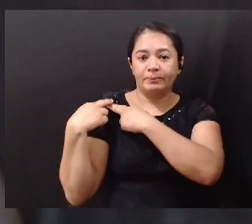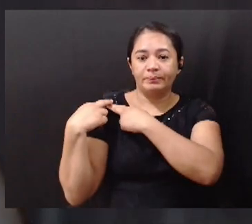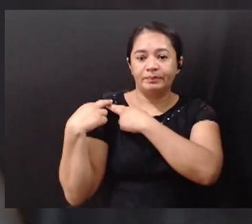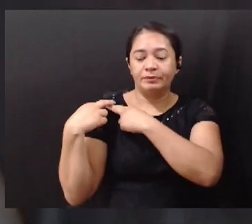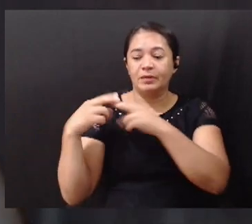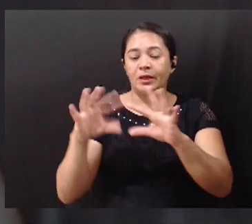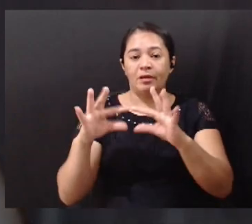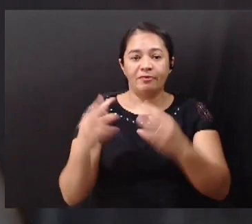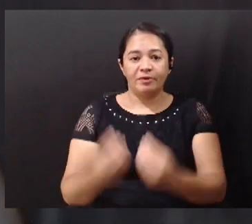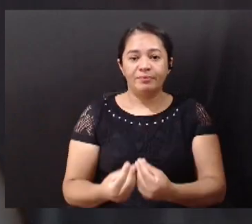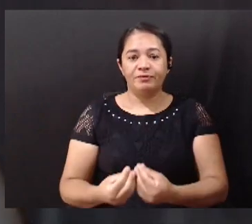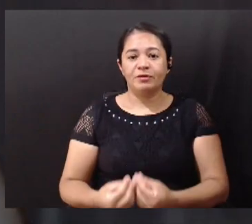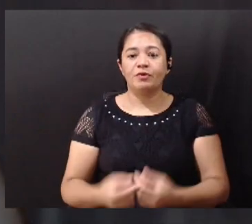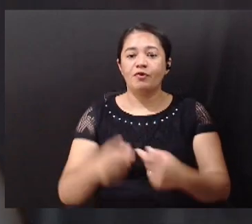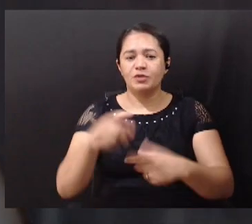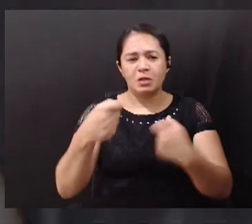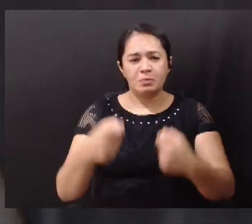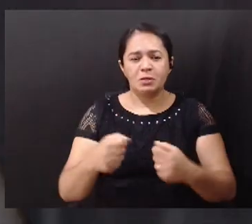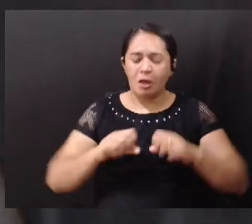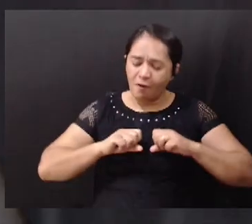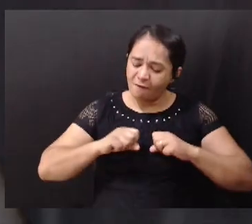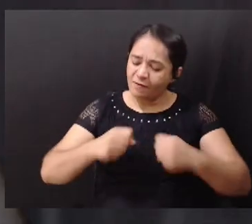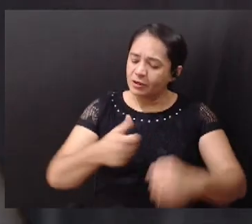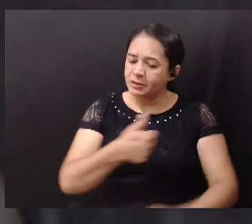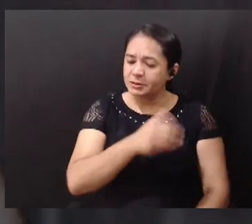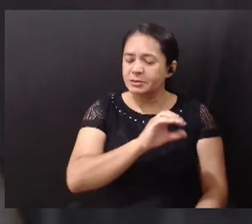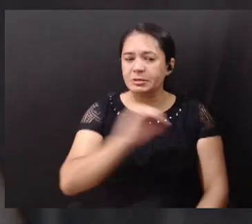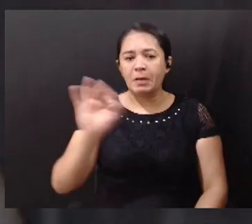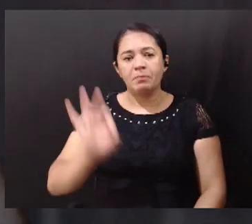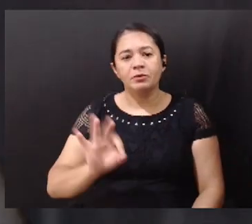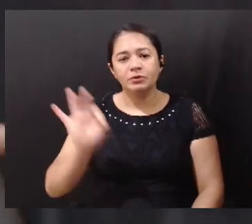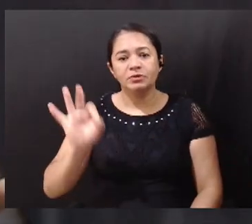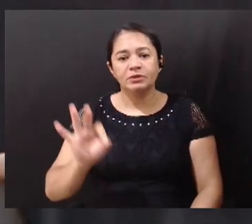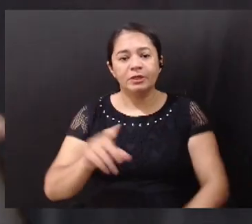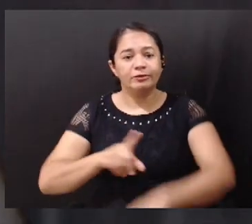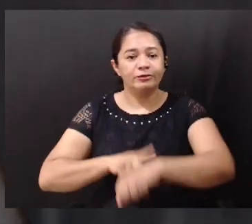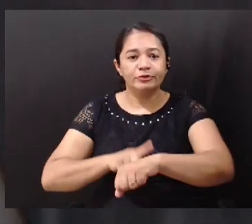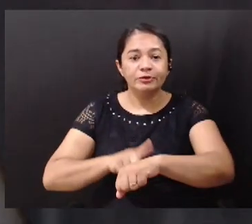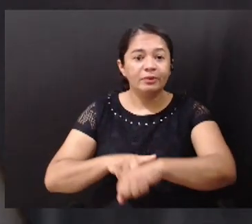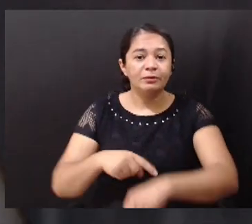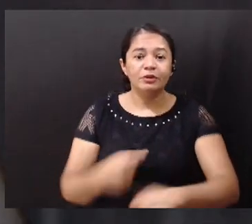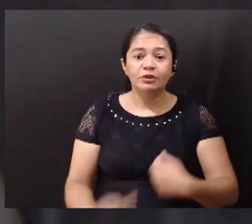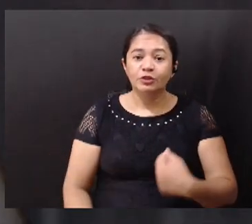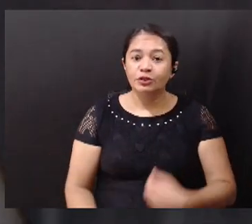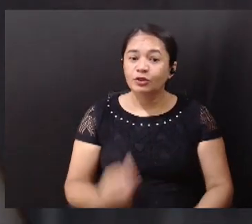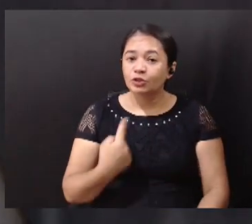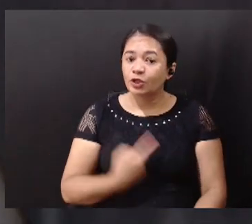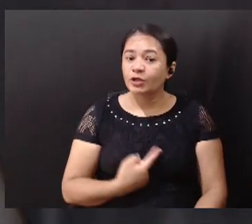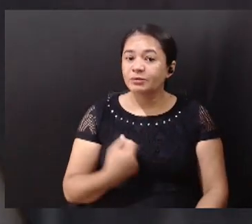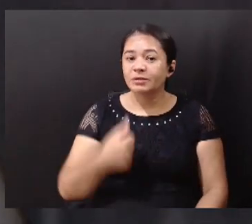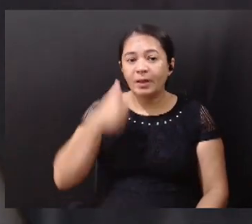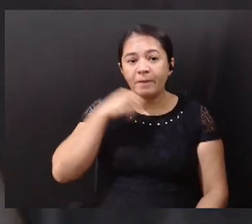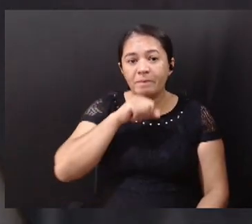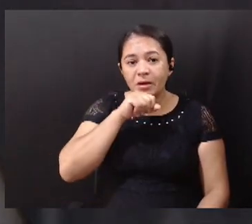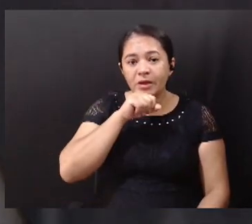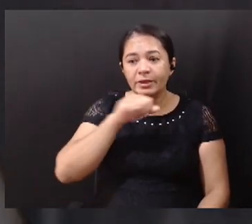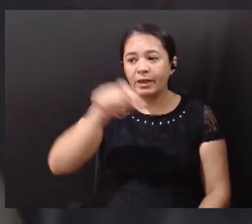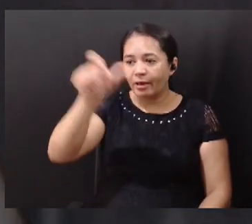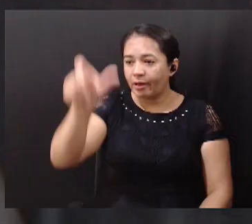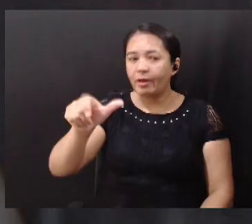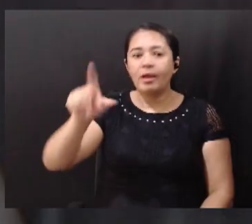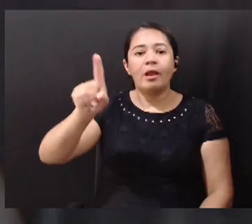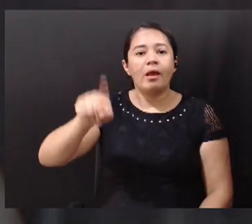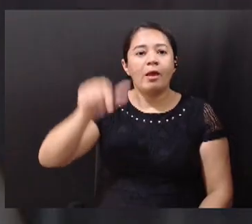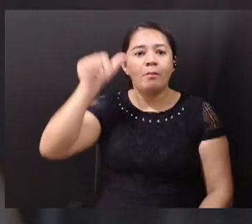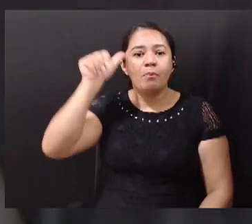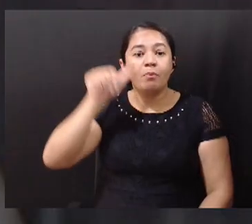né, de que você tem que se dedicar 100% do tempo. E a gente tem que pensar que essa mãe, para além de mãe, ela é uma mulher, ela tem também, né,